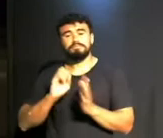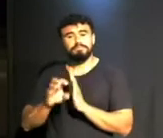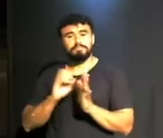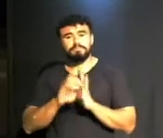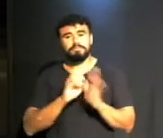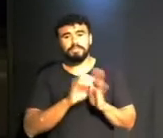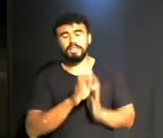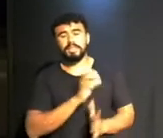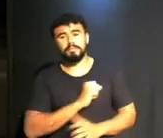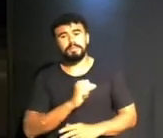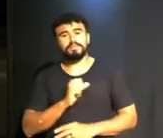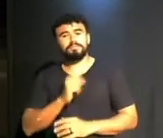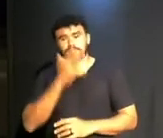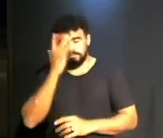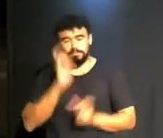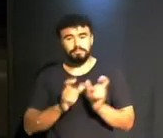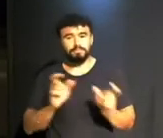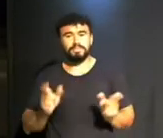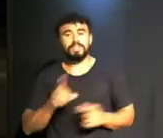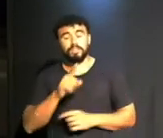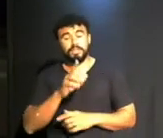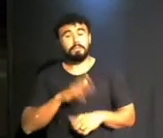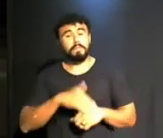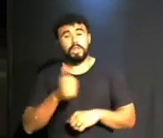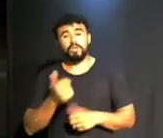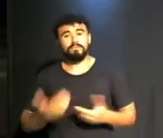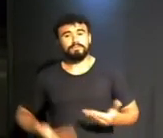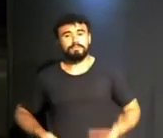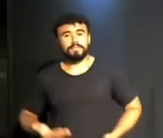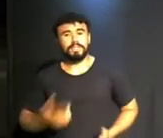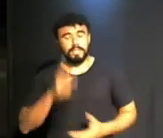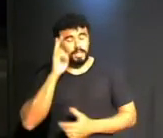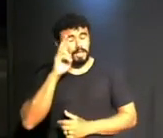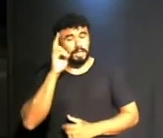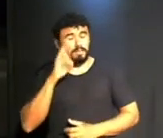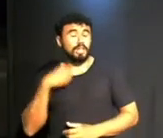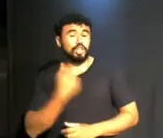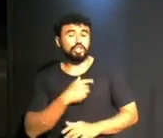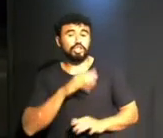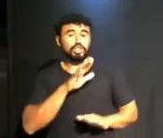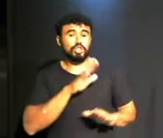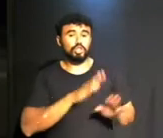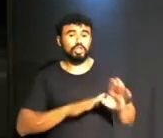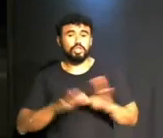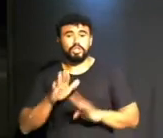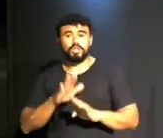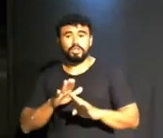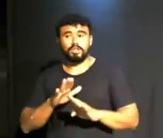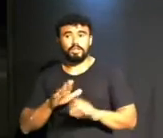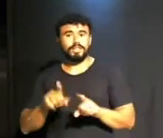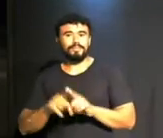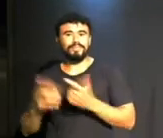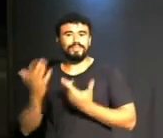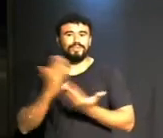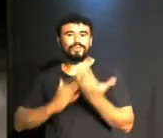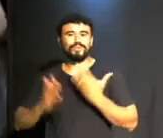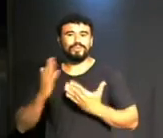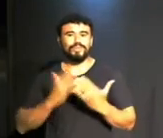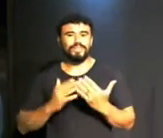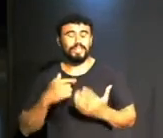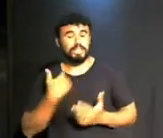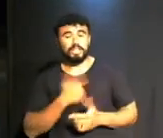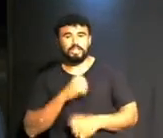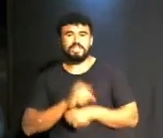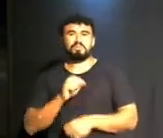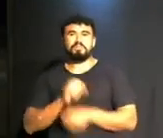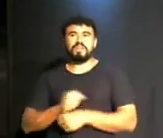pessoas acompanhando de o seu e lembre-se nós cuidamos sendo cuidados nós